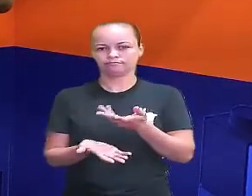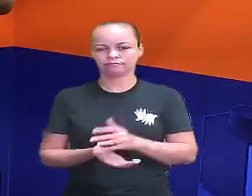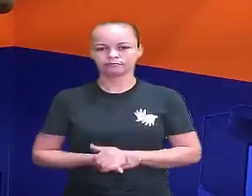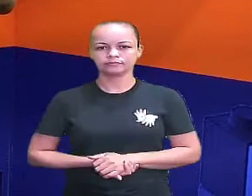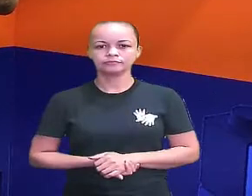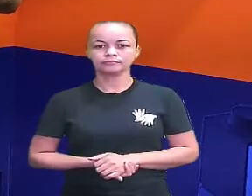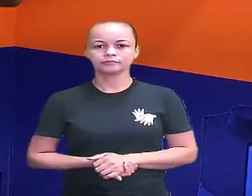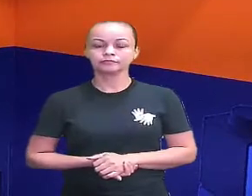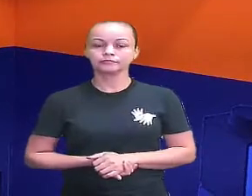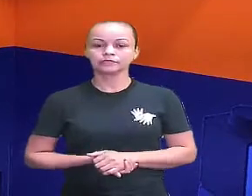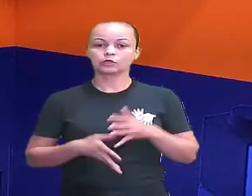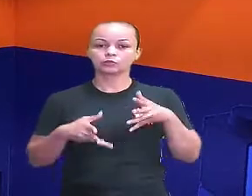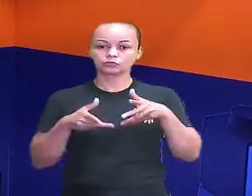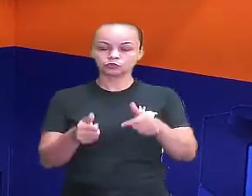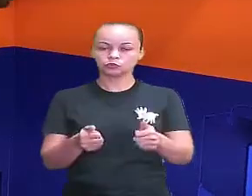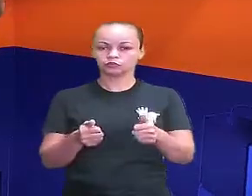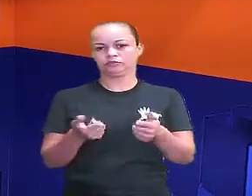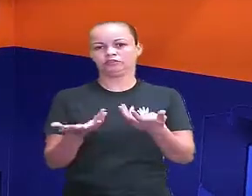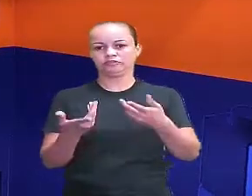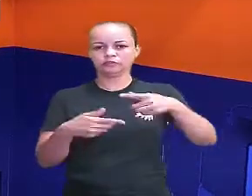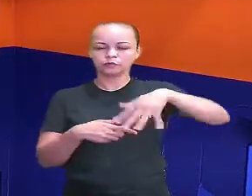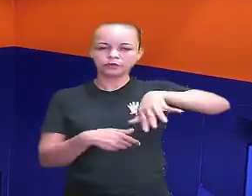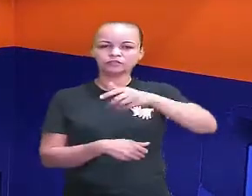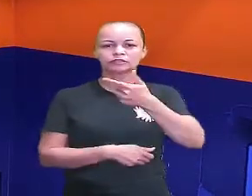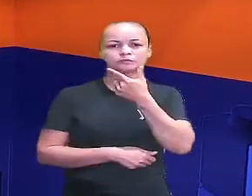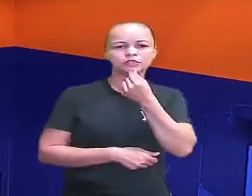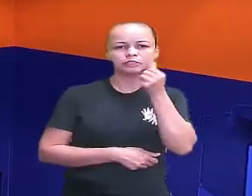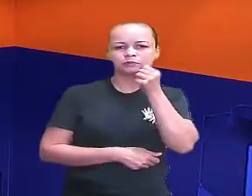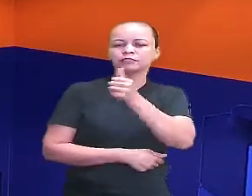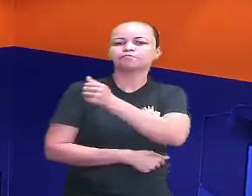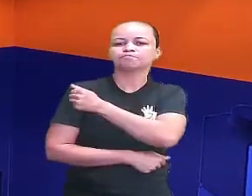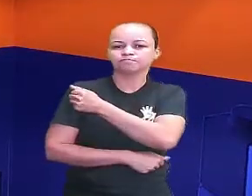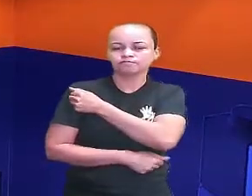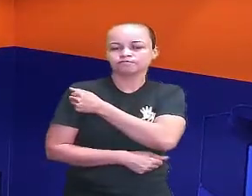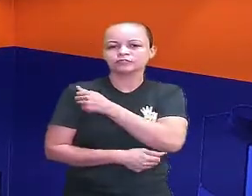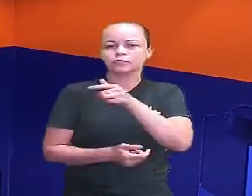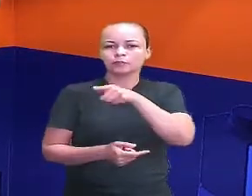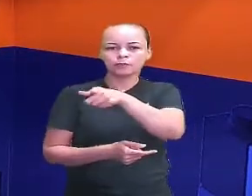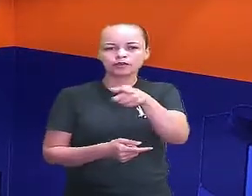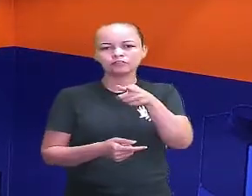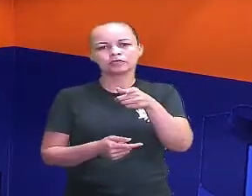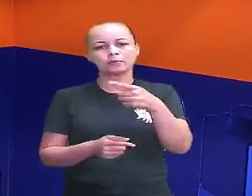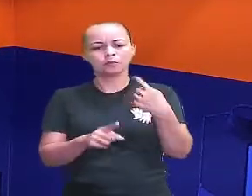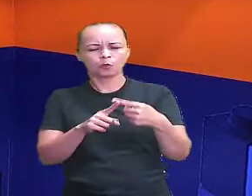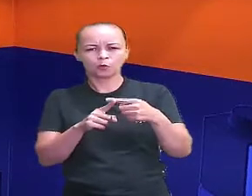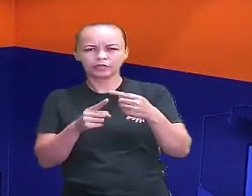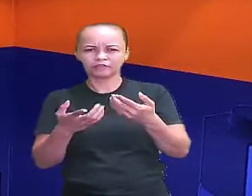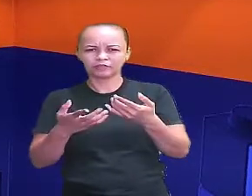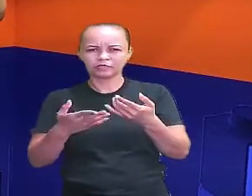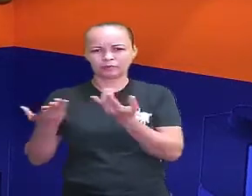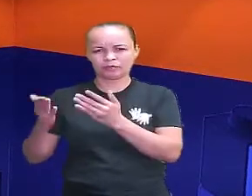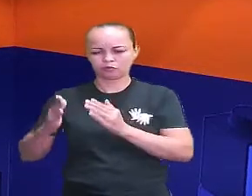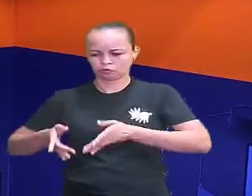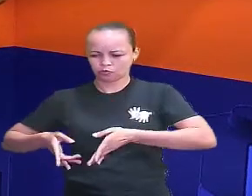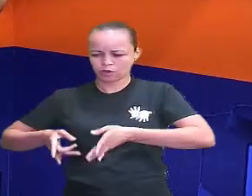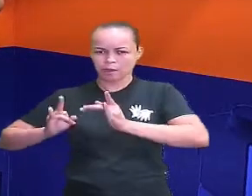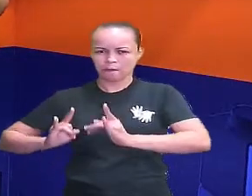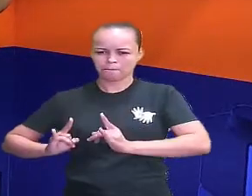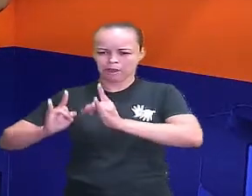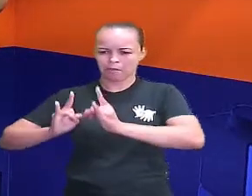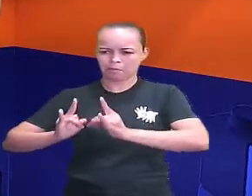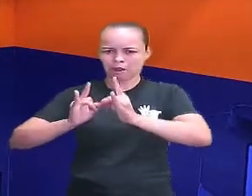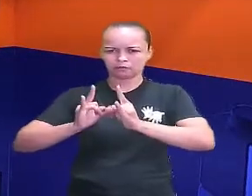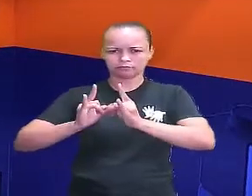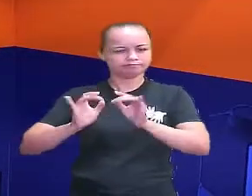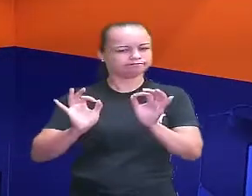gostaria de registrar, gente, que tudo isso é feito para você, aluna e aluno. Por quê, gente? A gente não veio aqui para construir muros, mas sim para o quê?